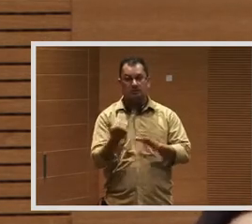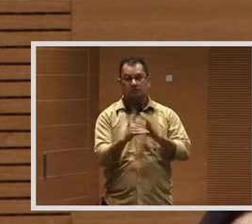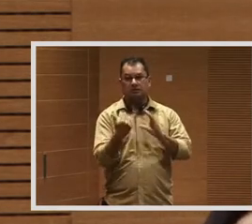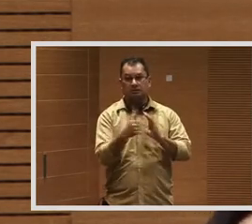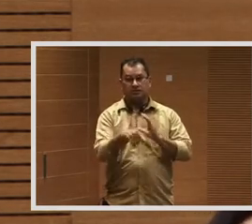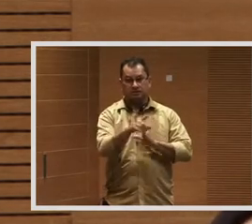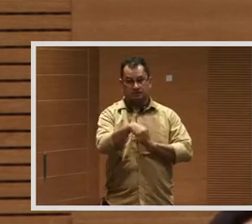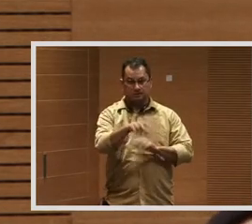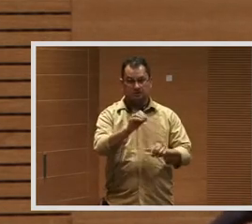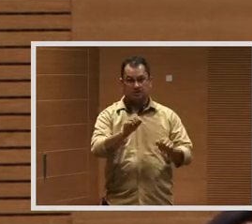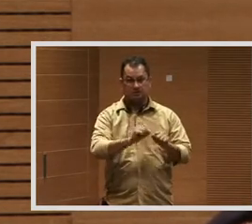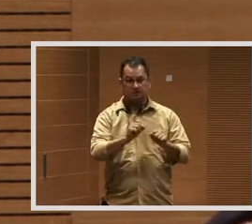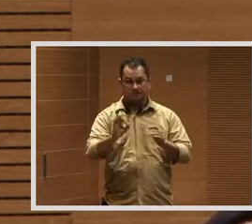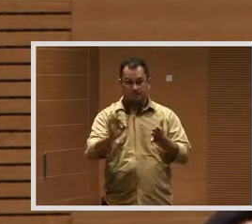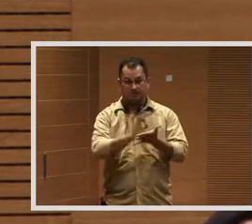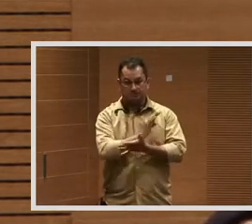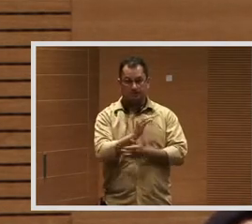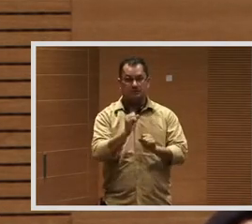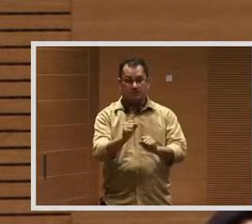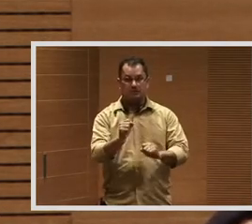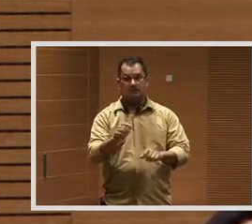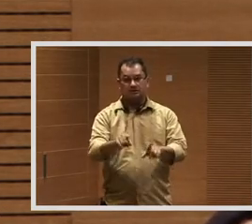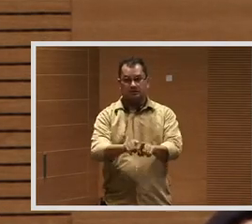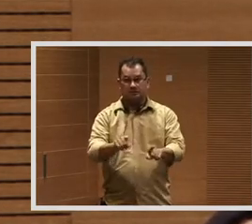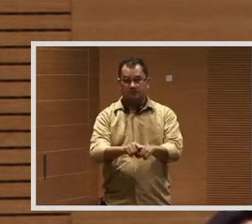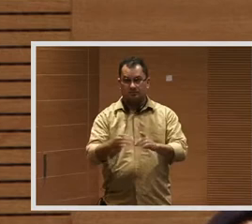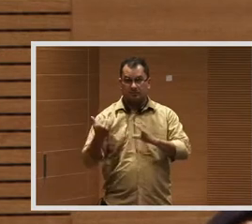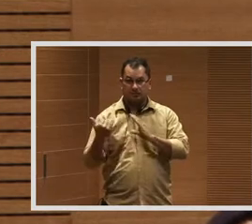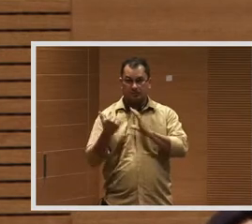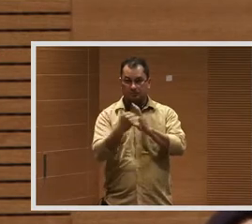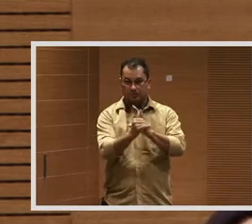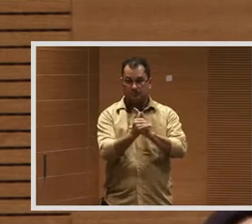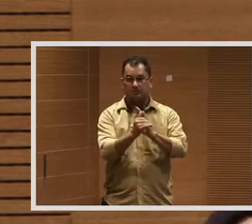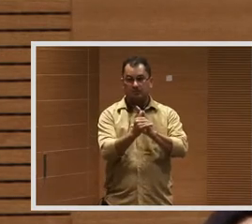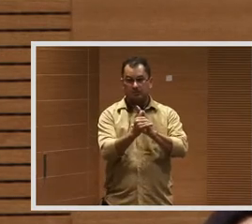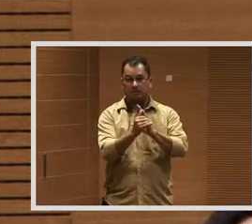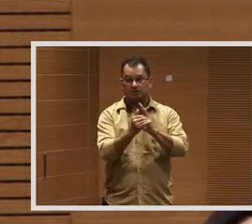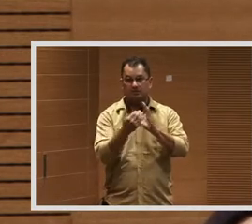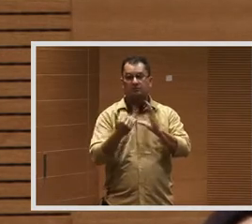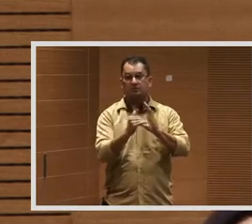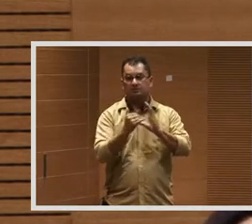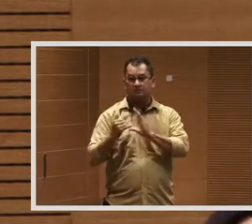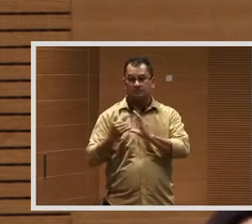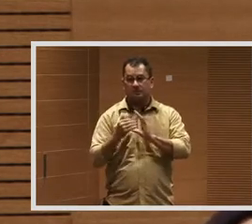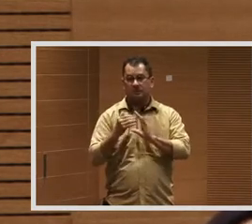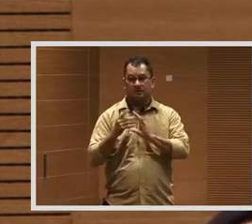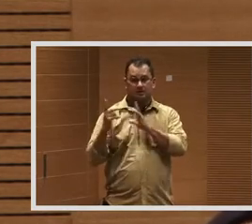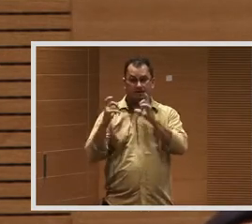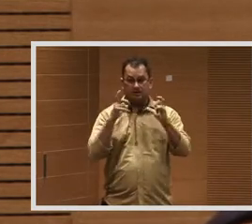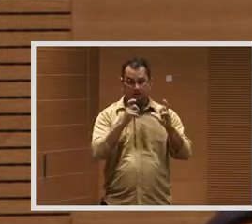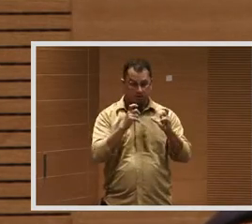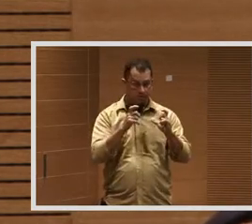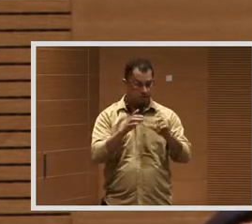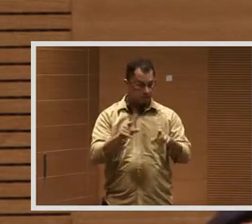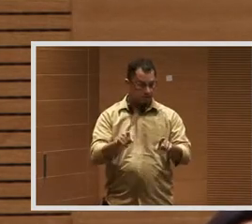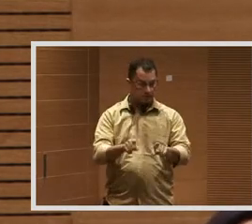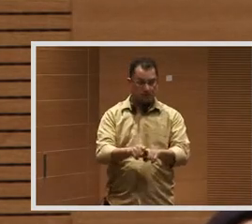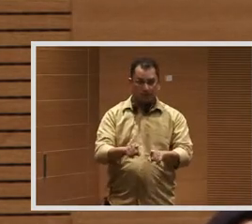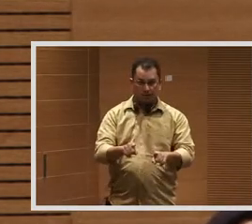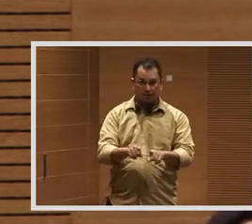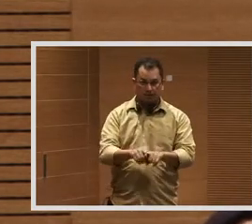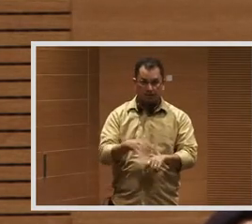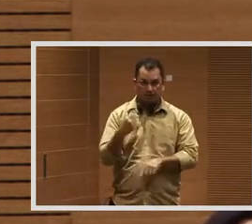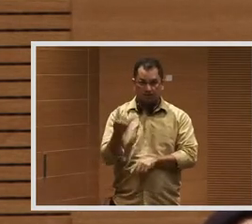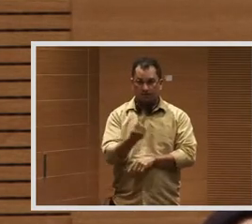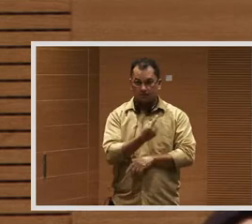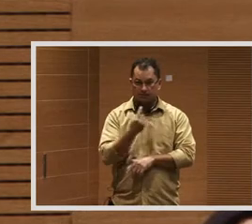inscrição pode ser o e-mail utilizado para enviar as fotos e, né, para a gente